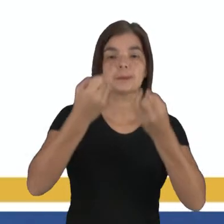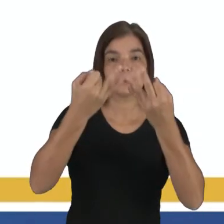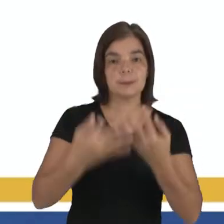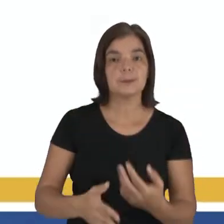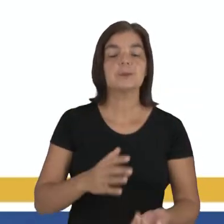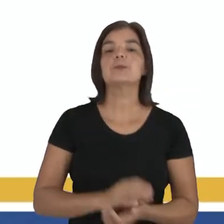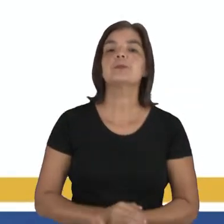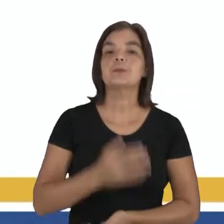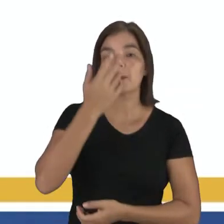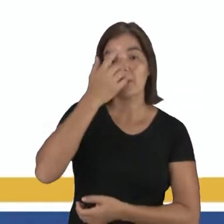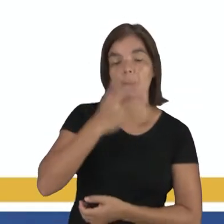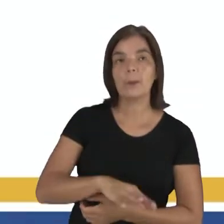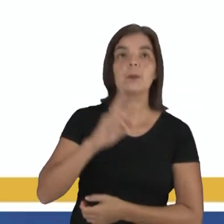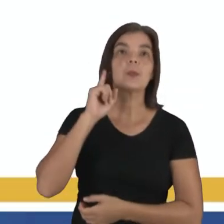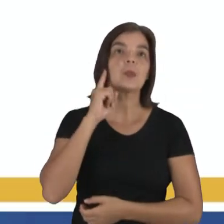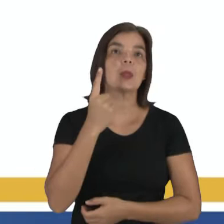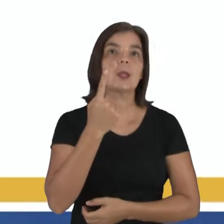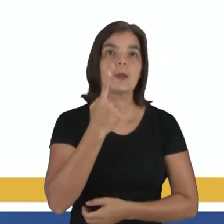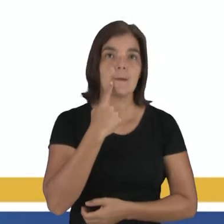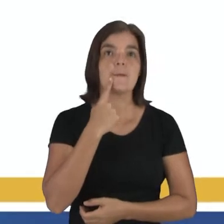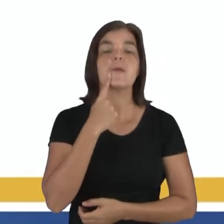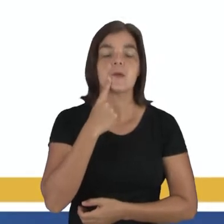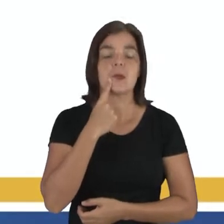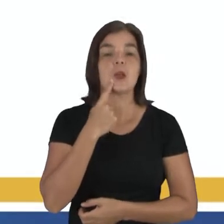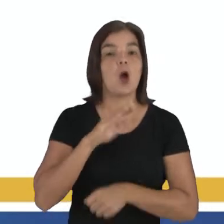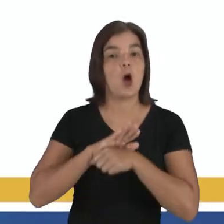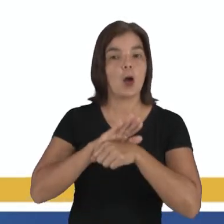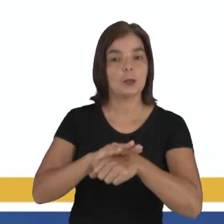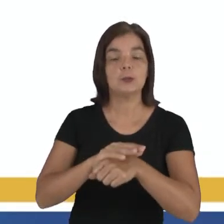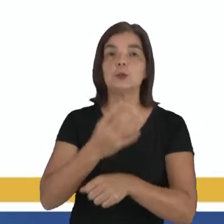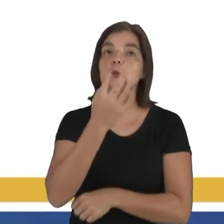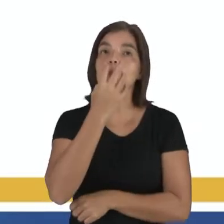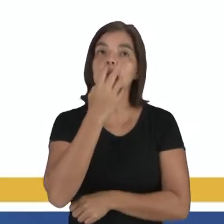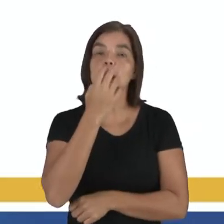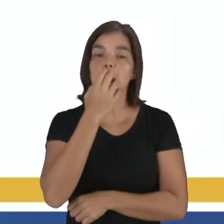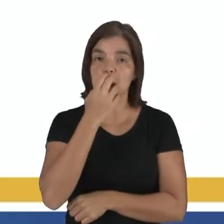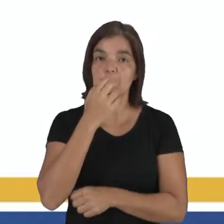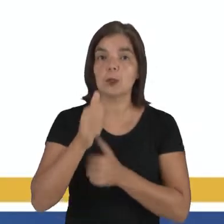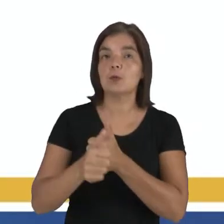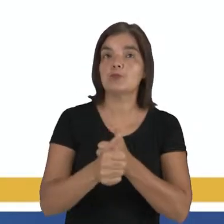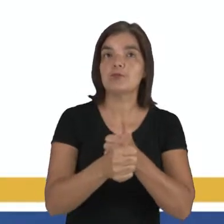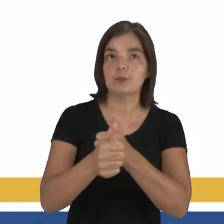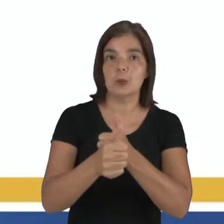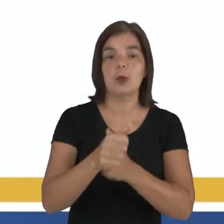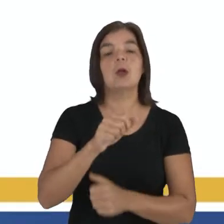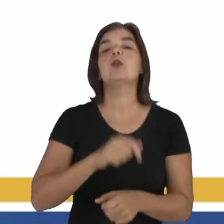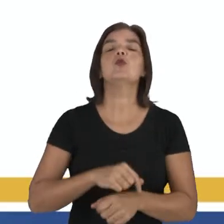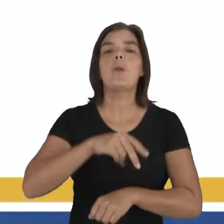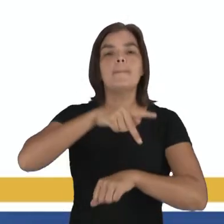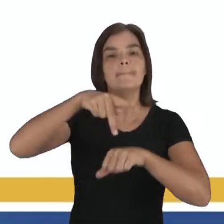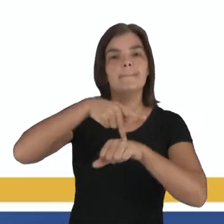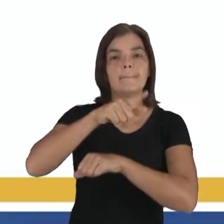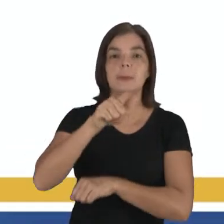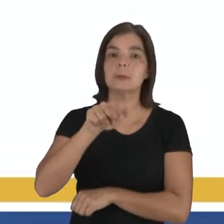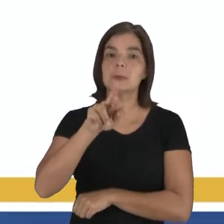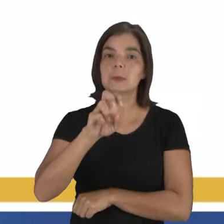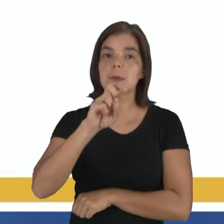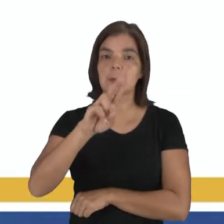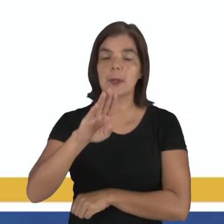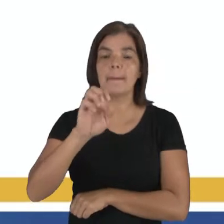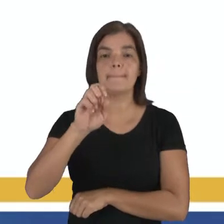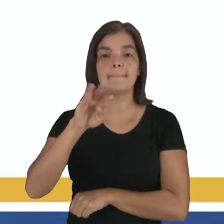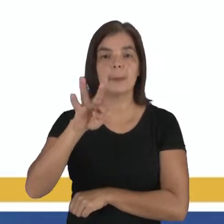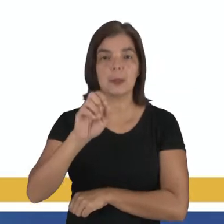assim: crianças surdas recebem ajuda de cães-guia na Grã-Bretanha.